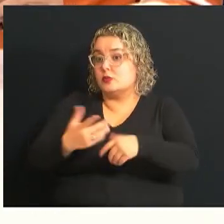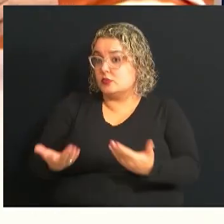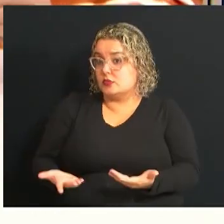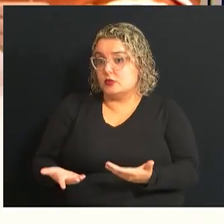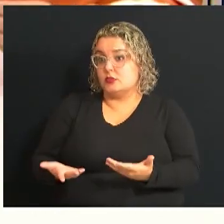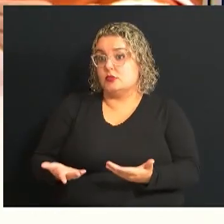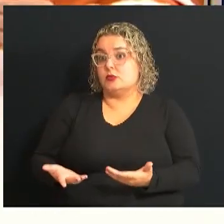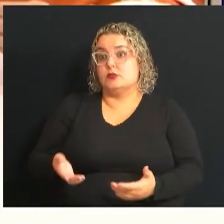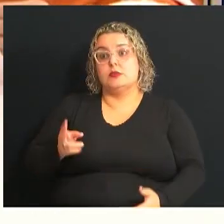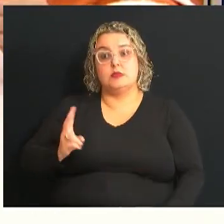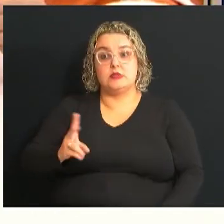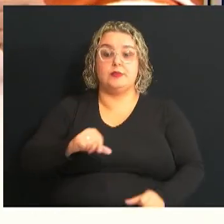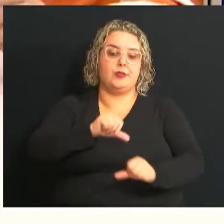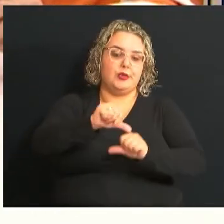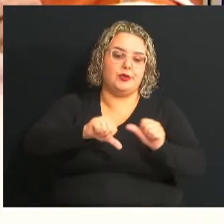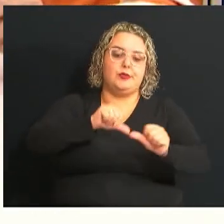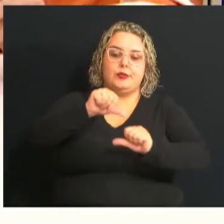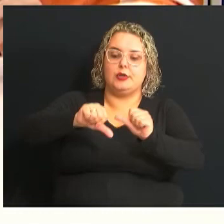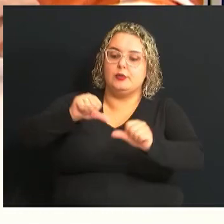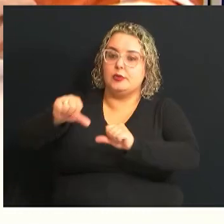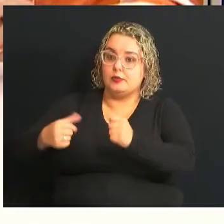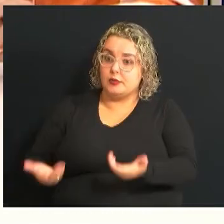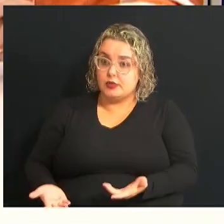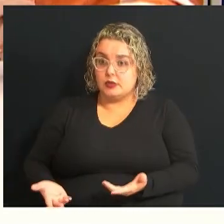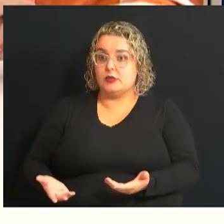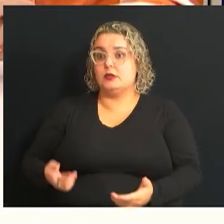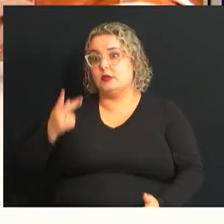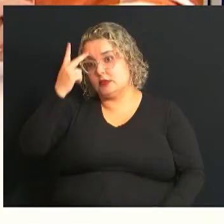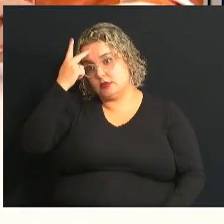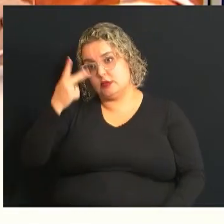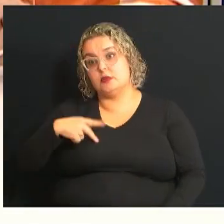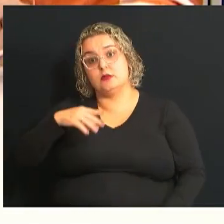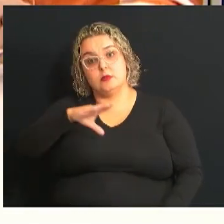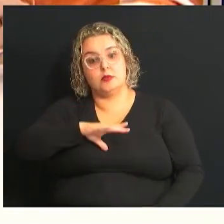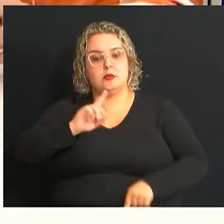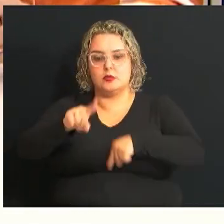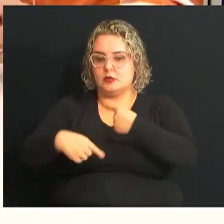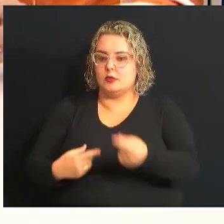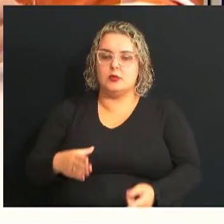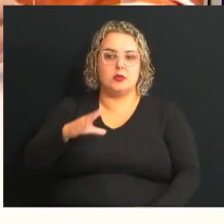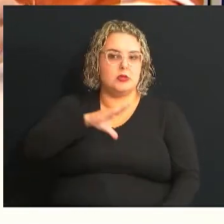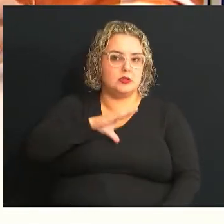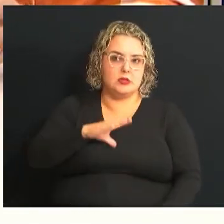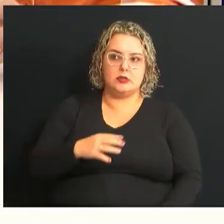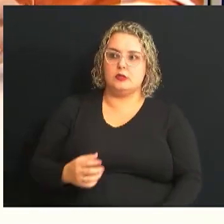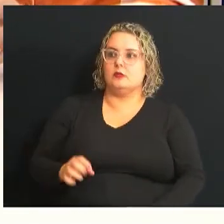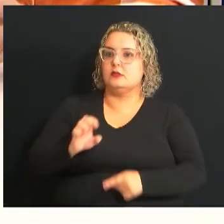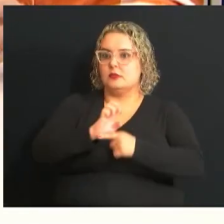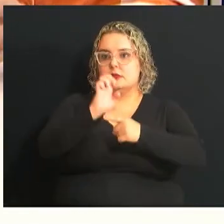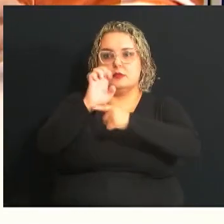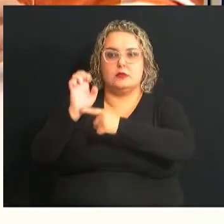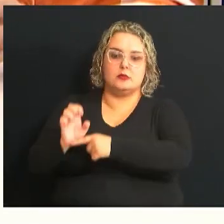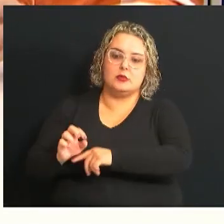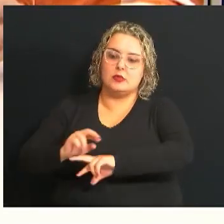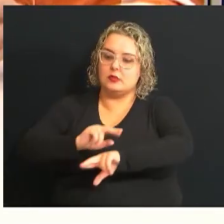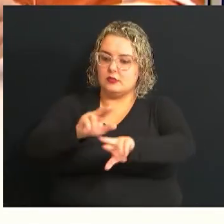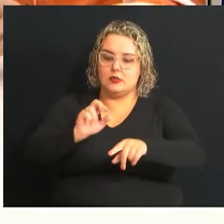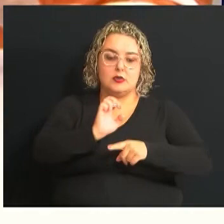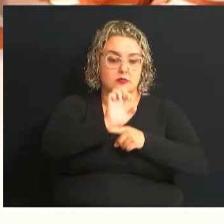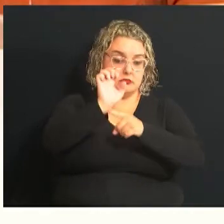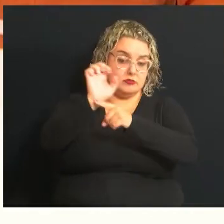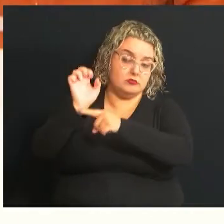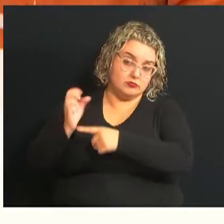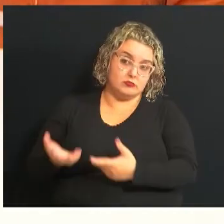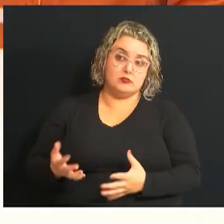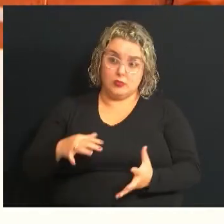tempo todo mudando muito dentro da própria cidade, em outras cidades no mesmo estado, entre estados e agora o